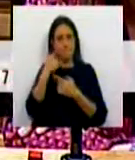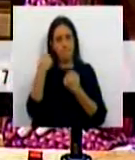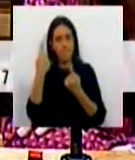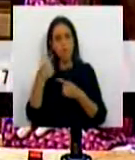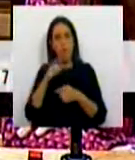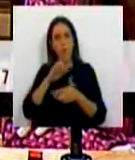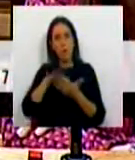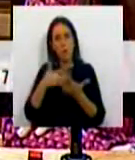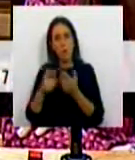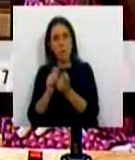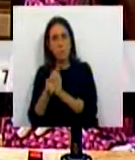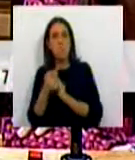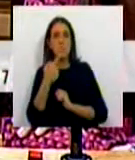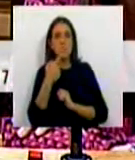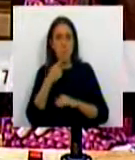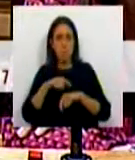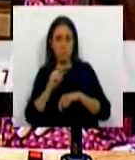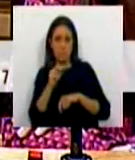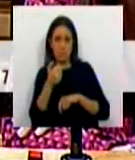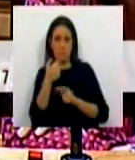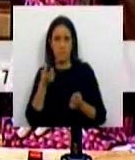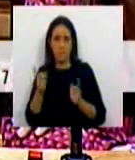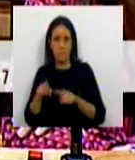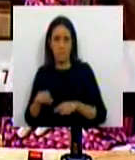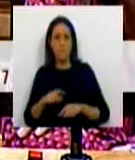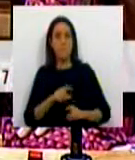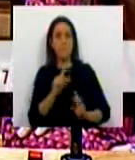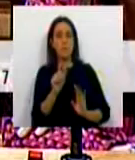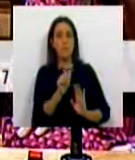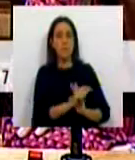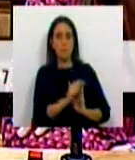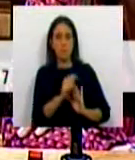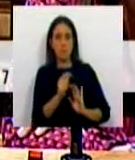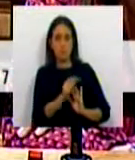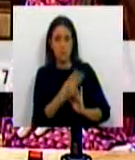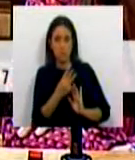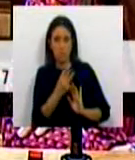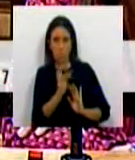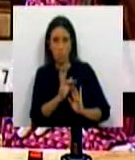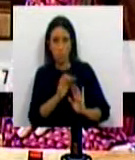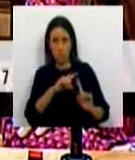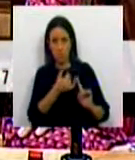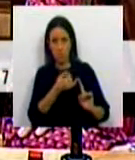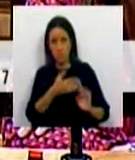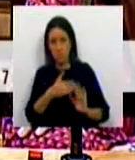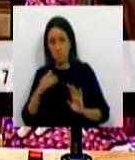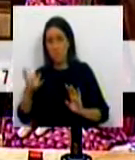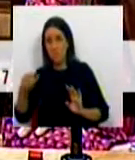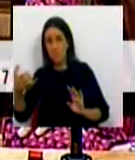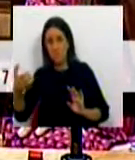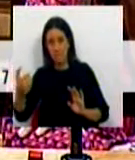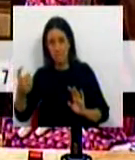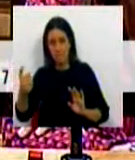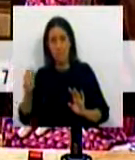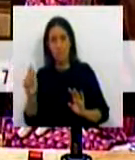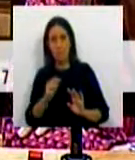às 35 horas. Entre o quarto trimestre de 2011 e o quarto trimestre de 2015, tivemos uma redução de 9,5% do